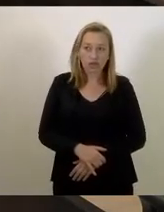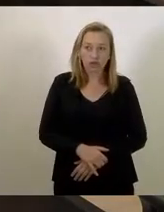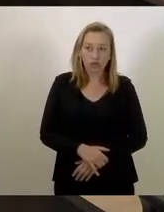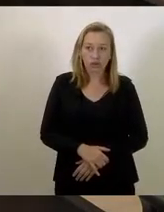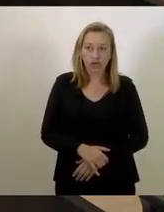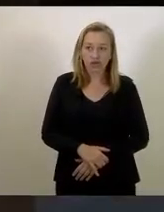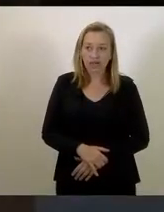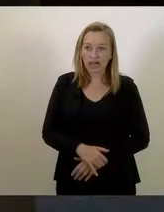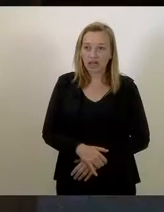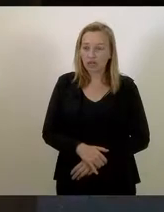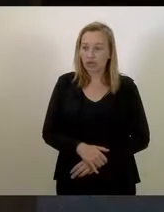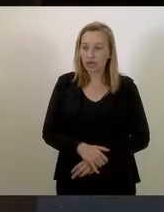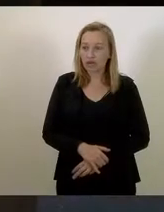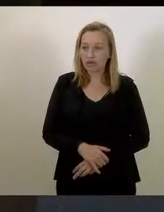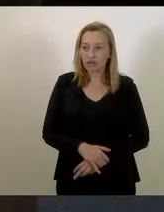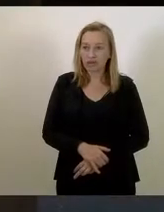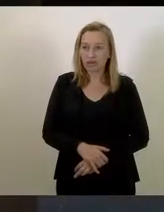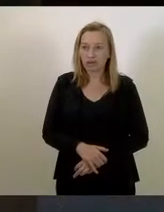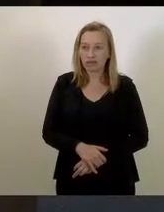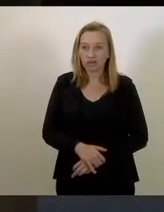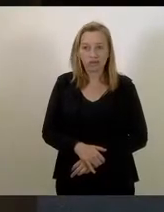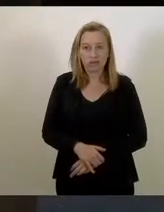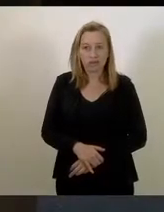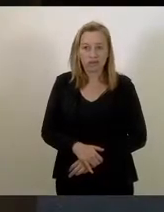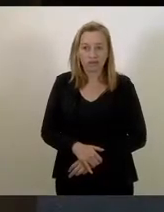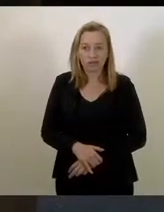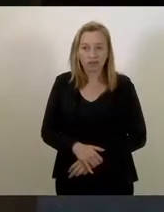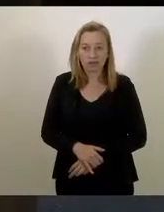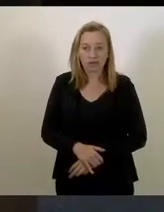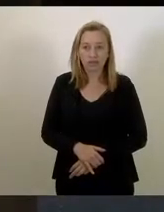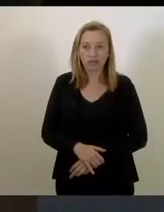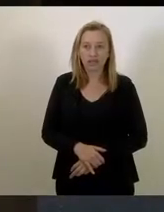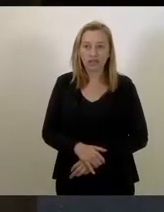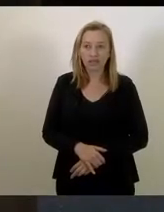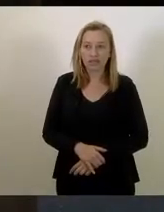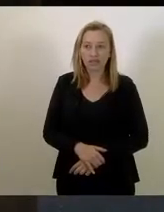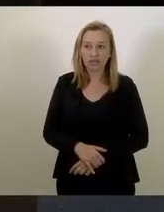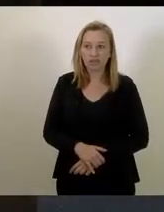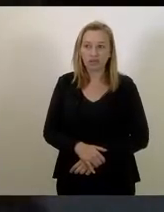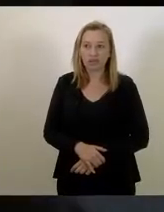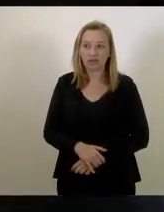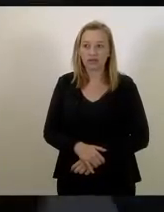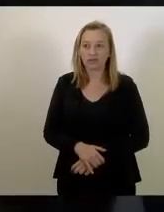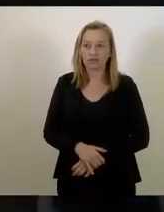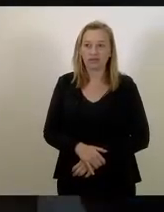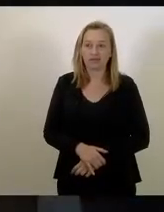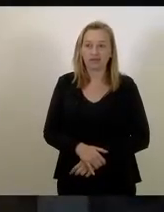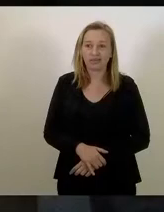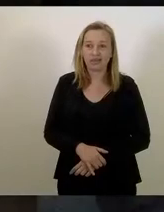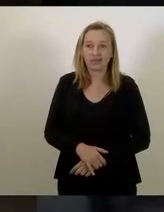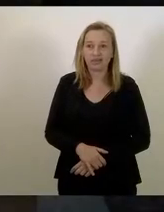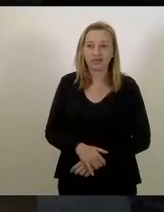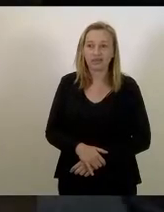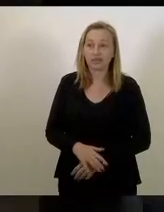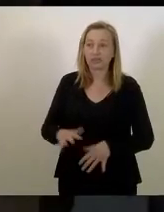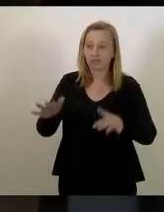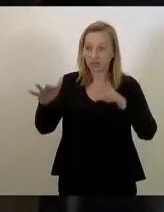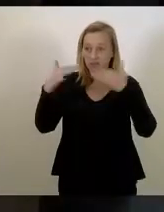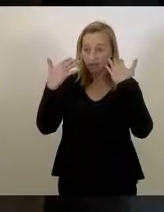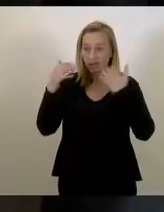Se o deputado Anderson prestar-se atenção eu já votei nesse projeto mas ele não prestou atenção